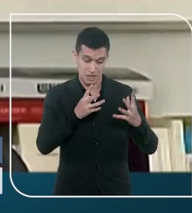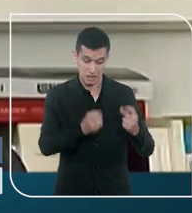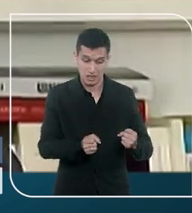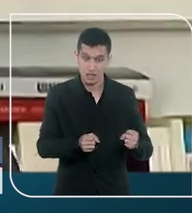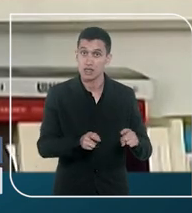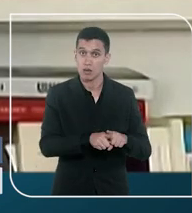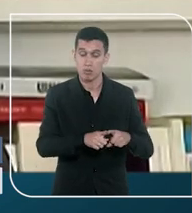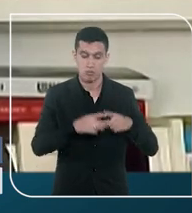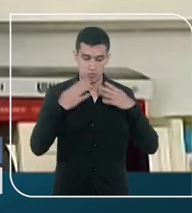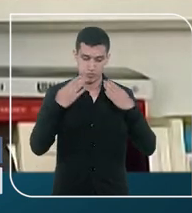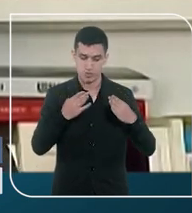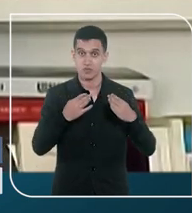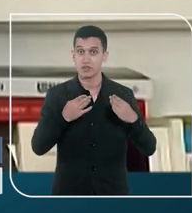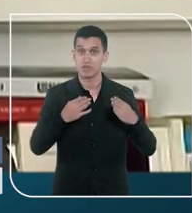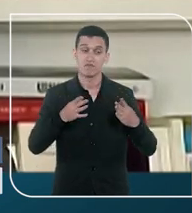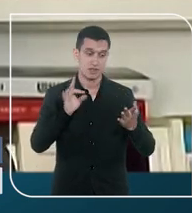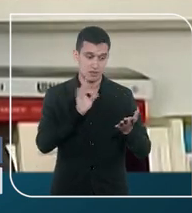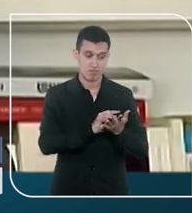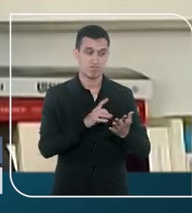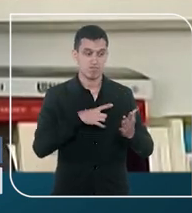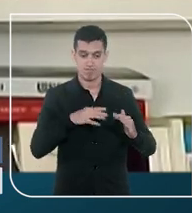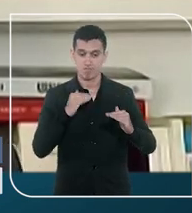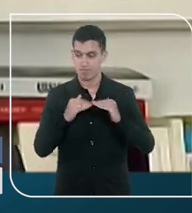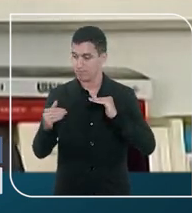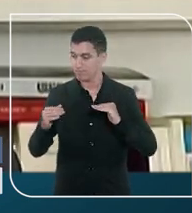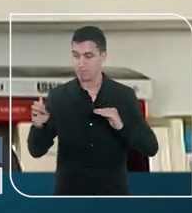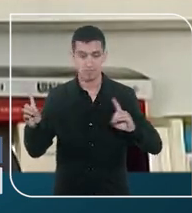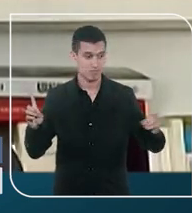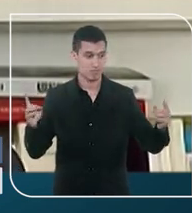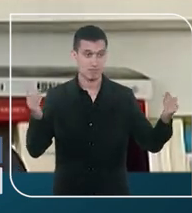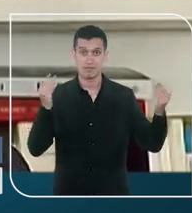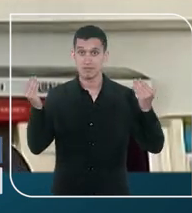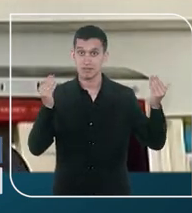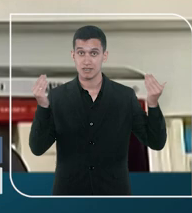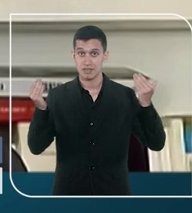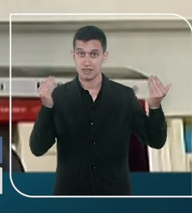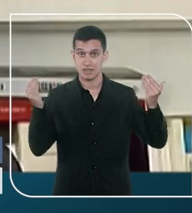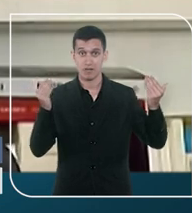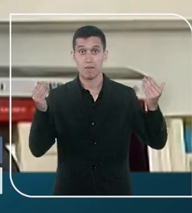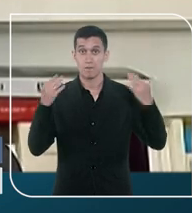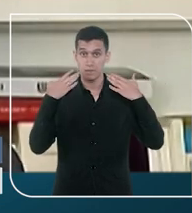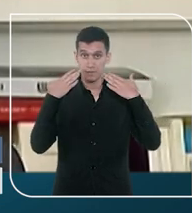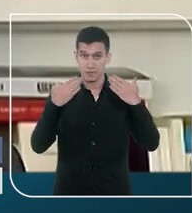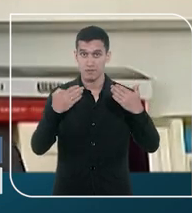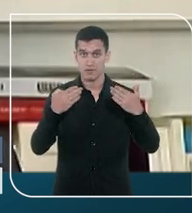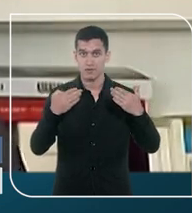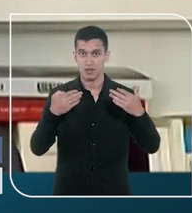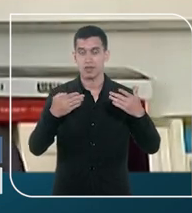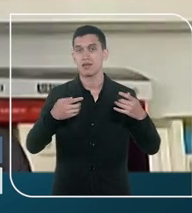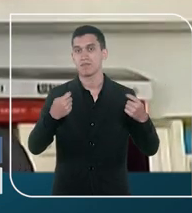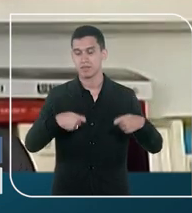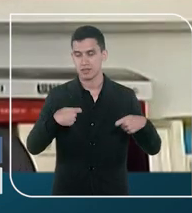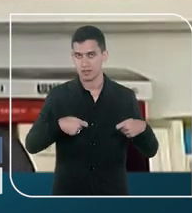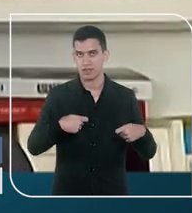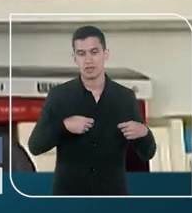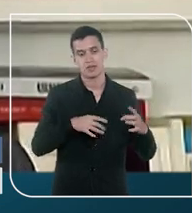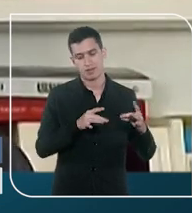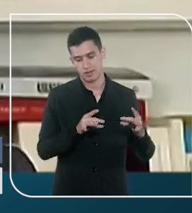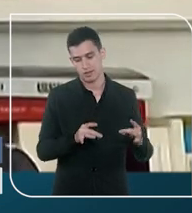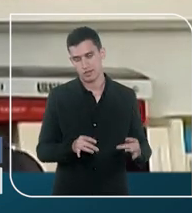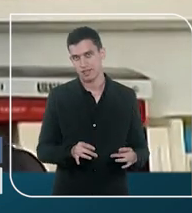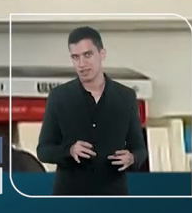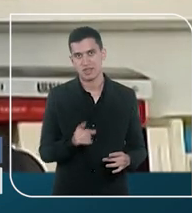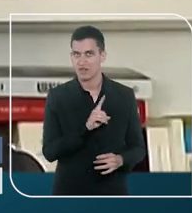a comprovação daquela divergência, daquele dissídio jurisprudencial nos embargos, é preciso de algo mais detalhado.